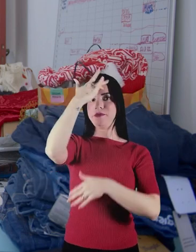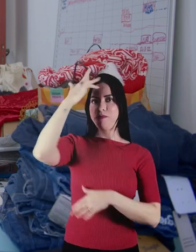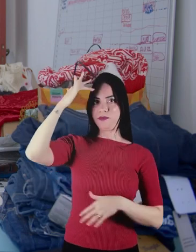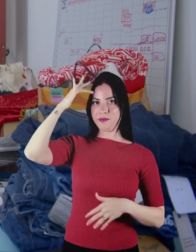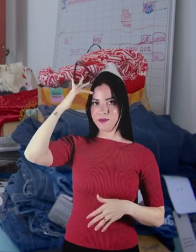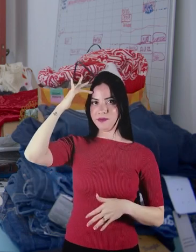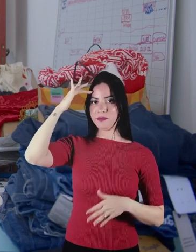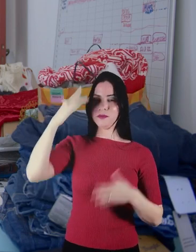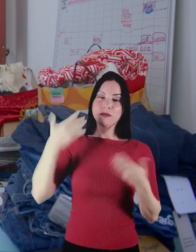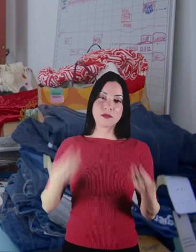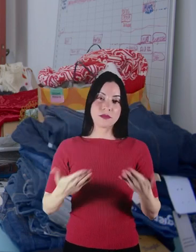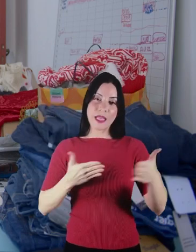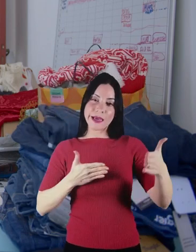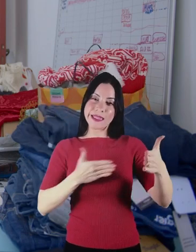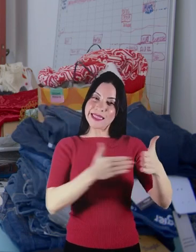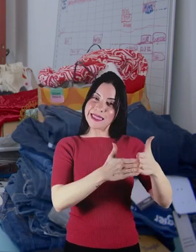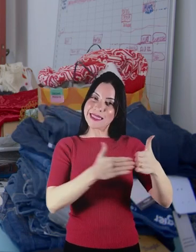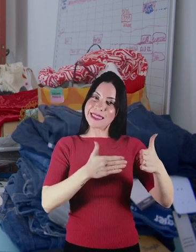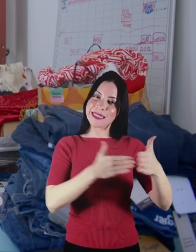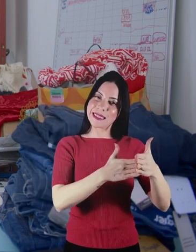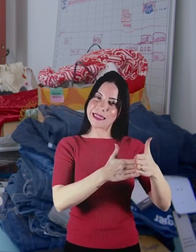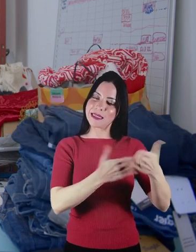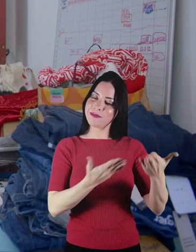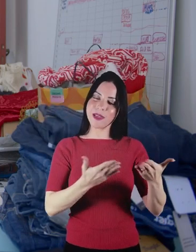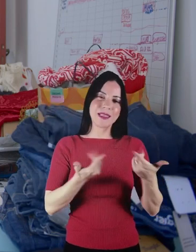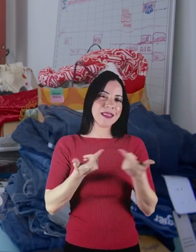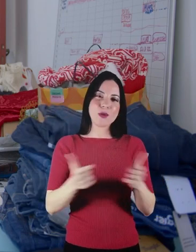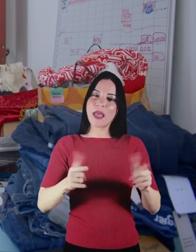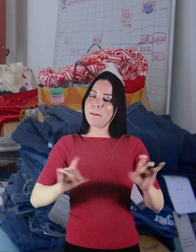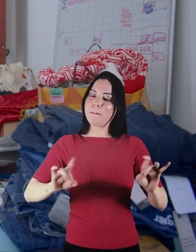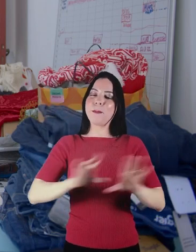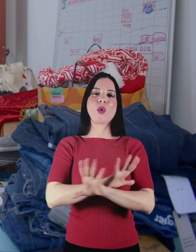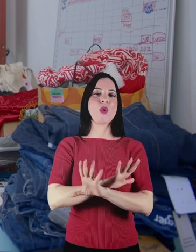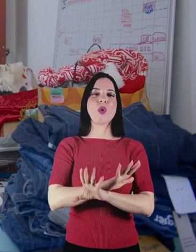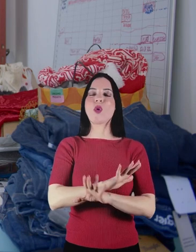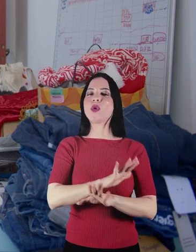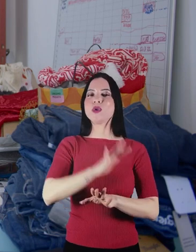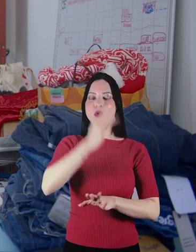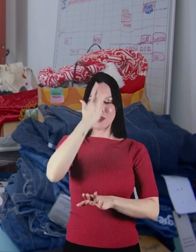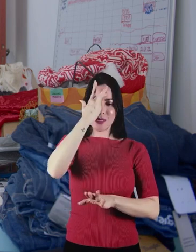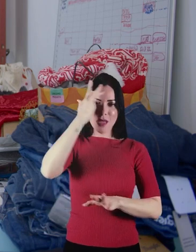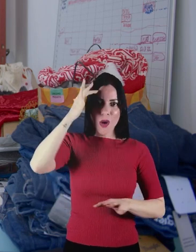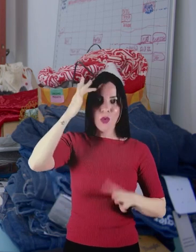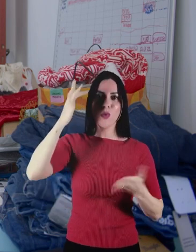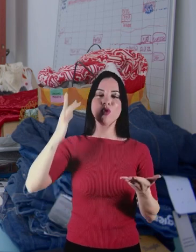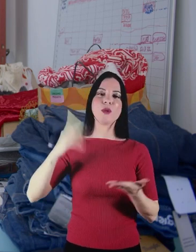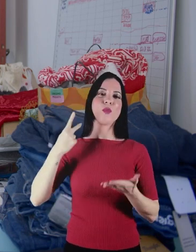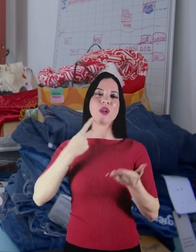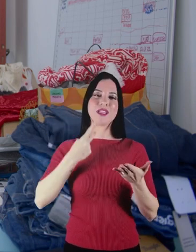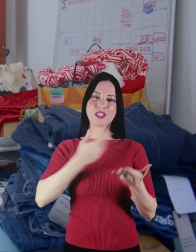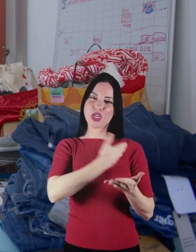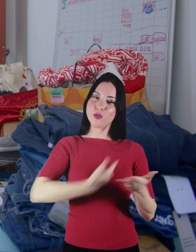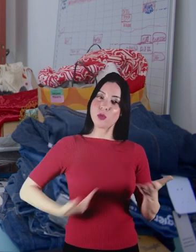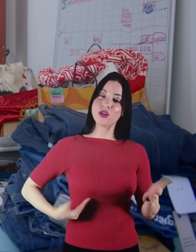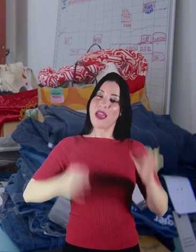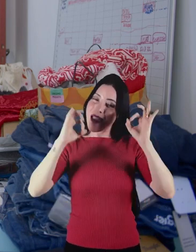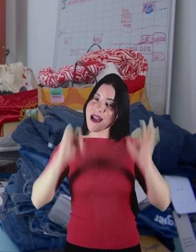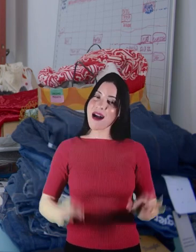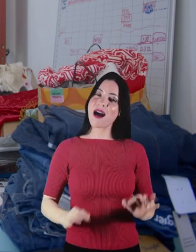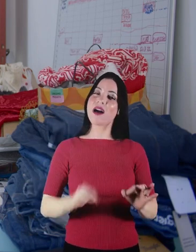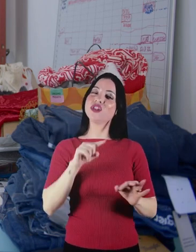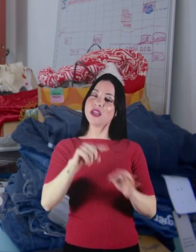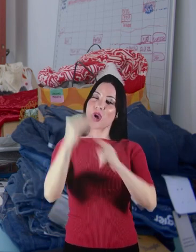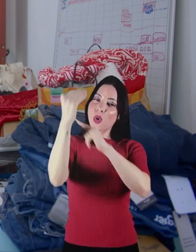muito grande e não tem acesso. A gente não tem políticas públicas efetivas e reais que cuidem